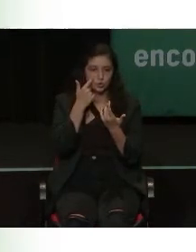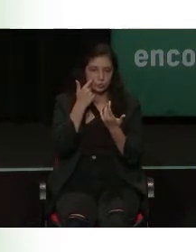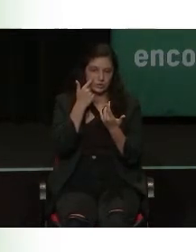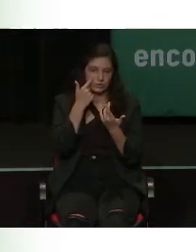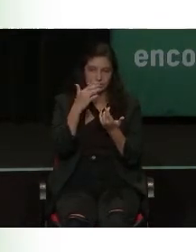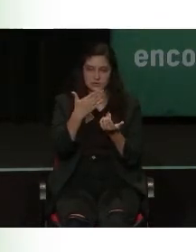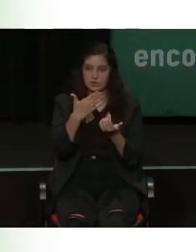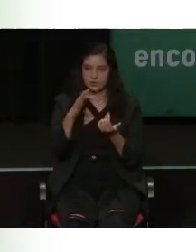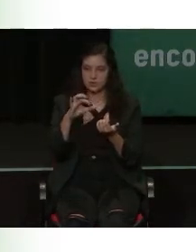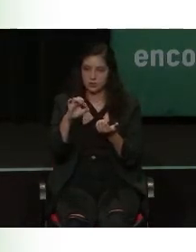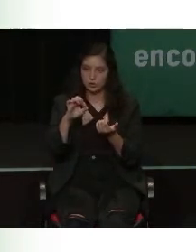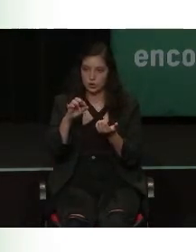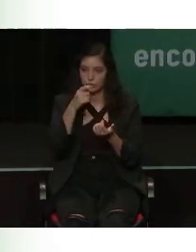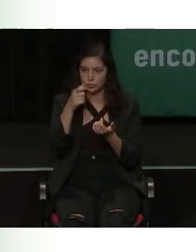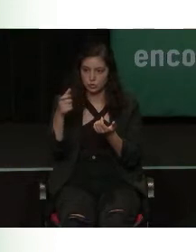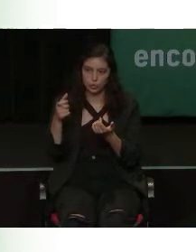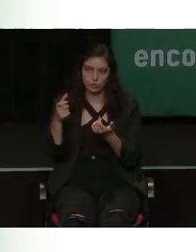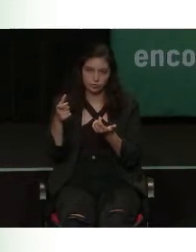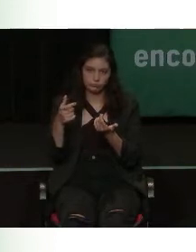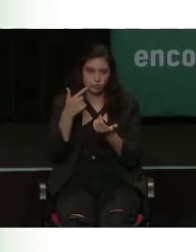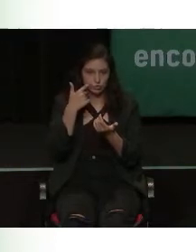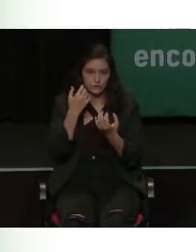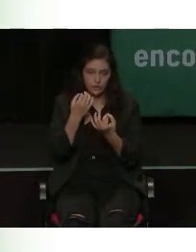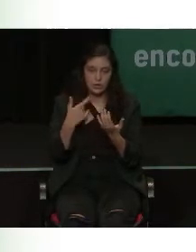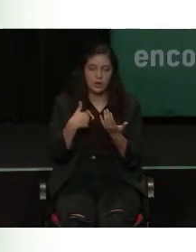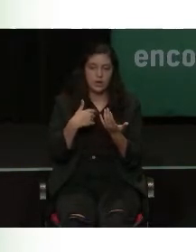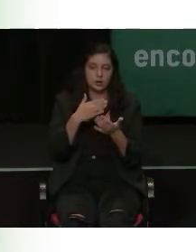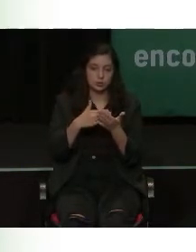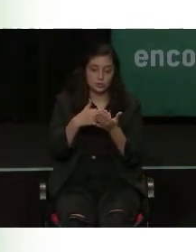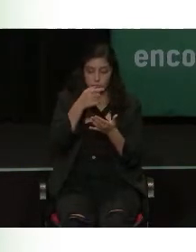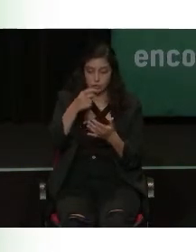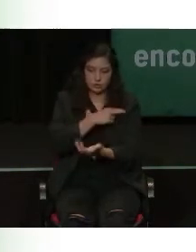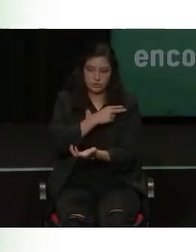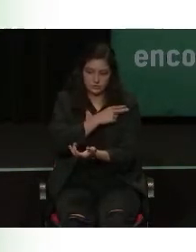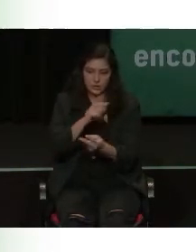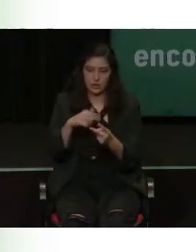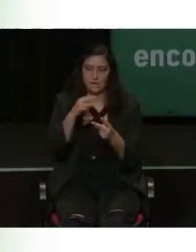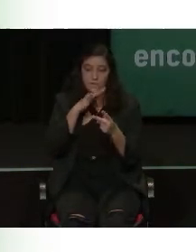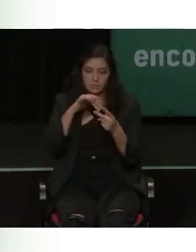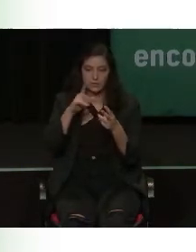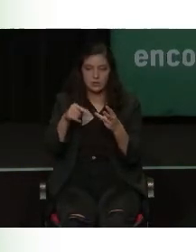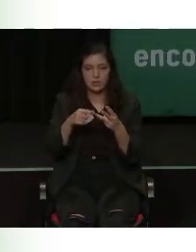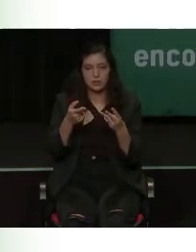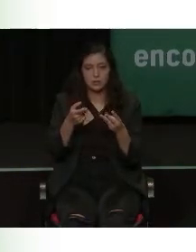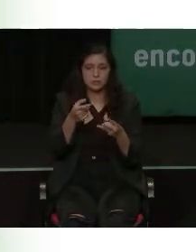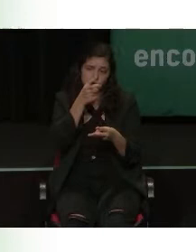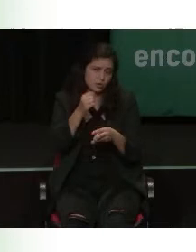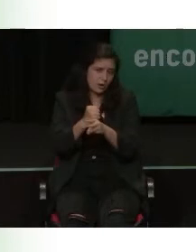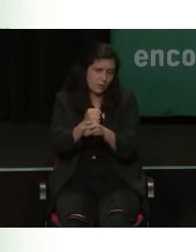participantes, os estudantes universitários, familiares e do staff da universidade.